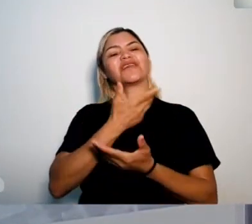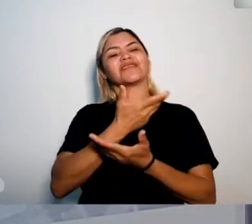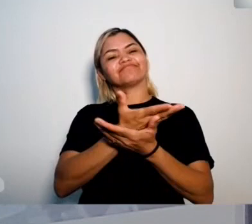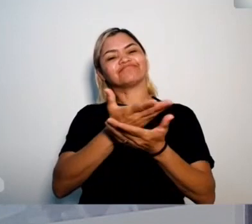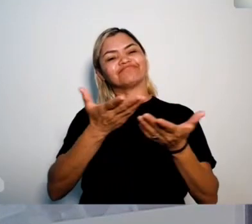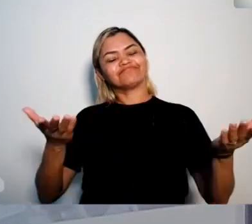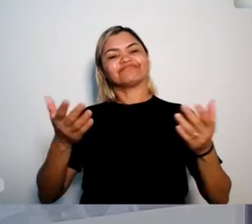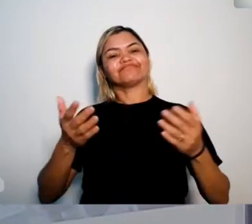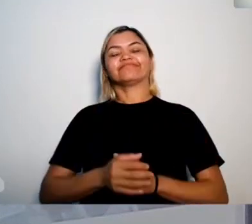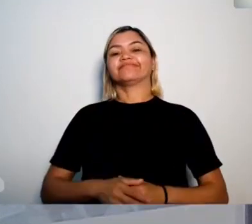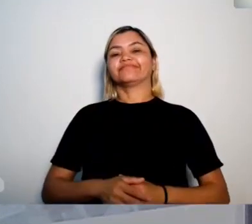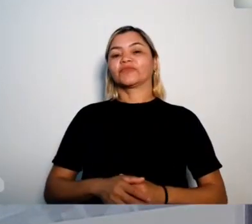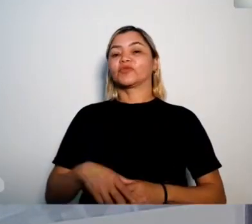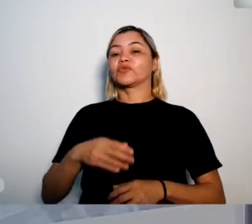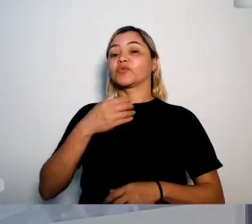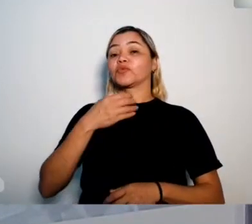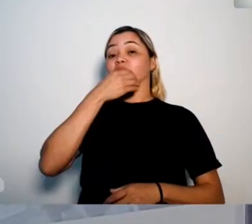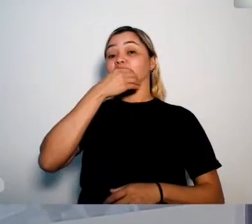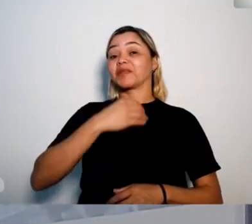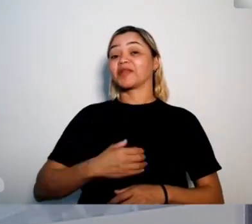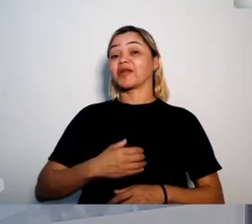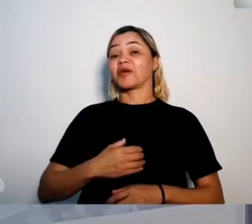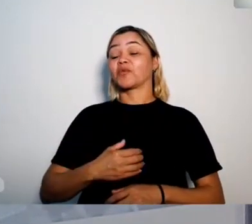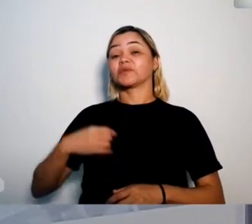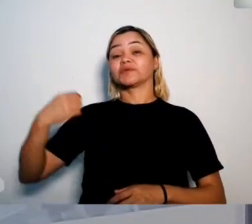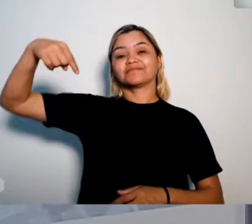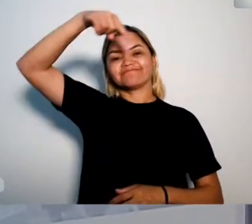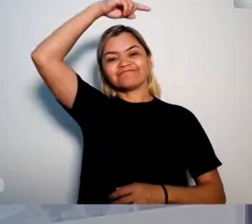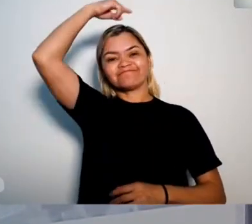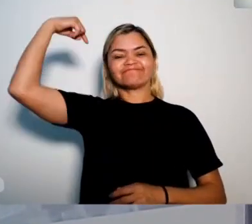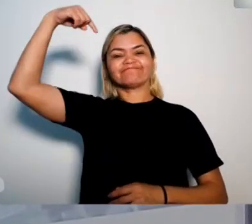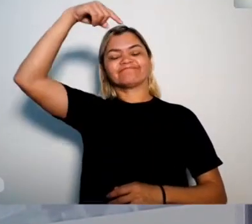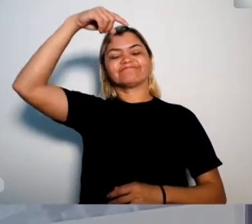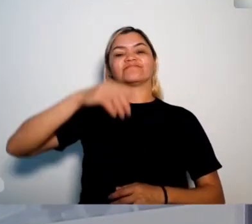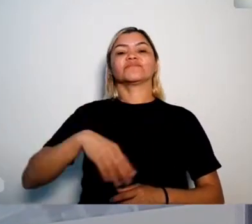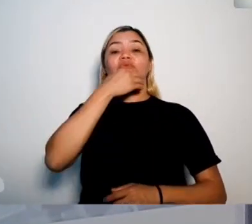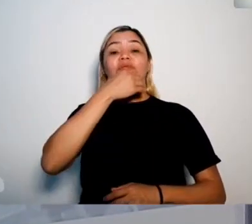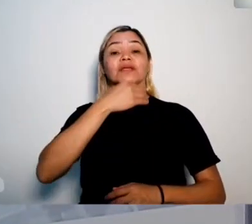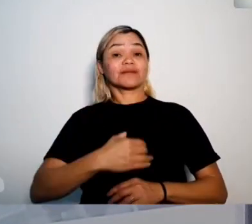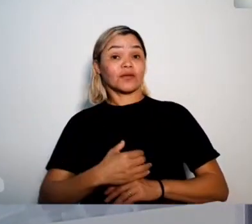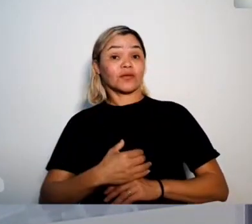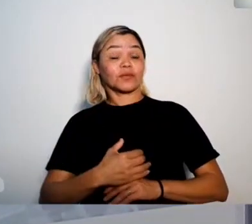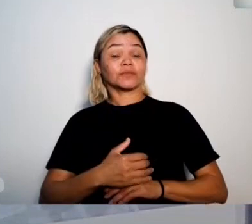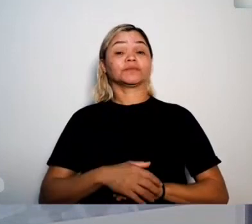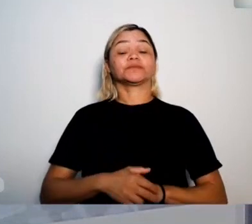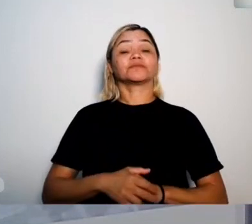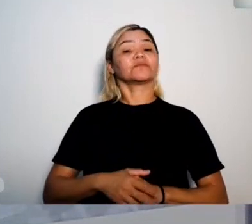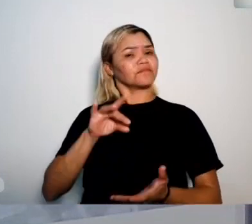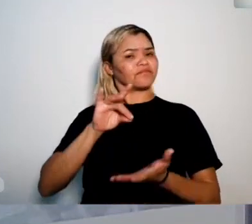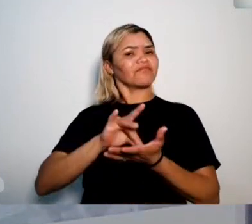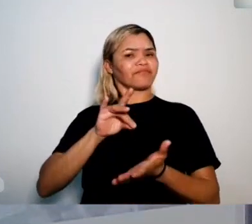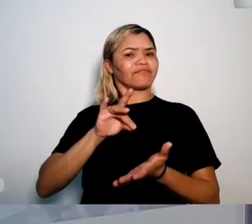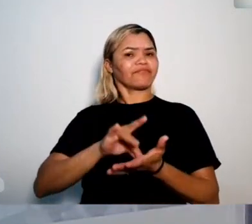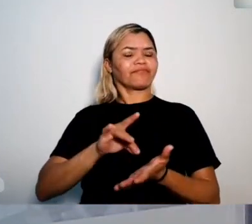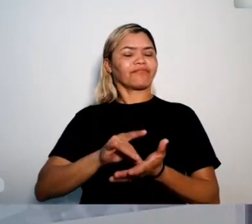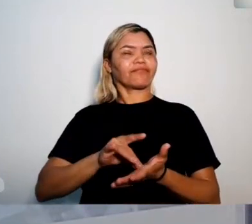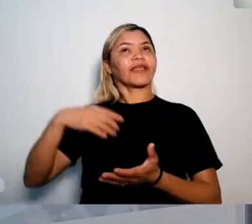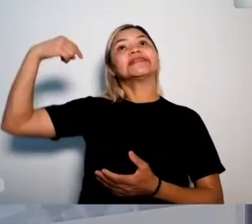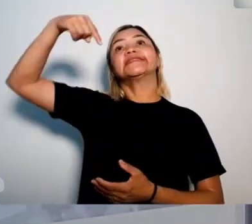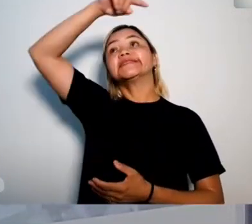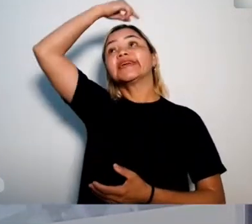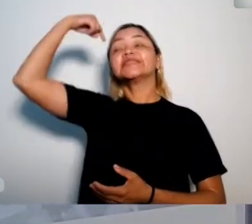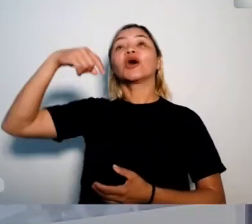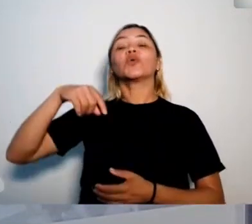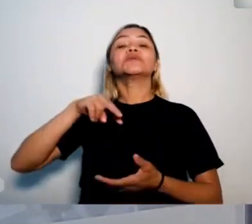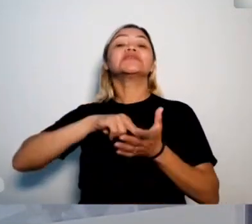Natal santo, um Natal que realmente, Natal significa luz, que